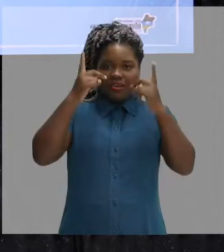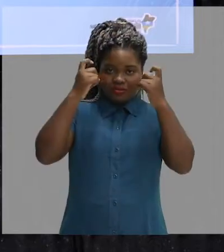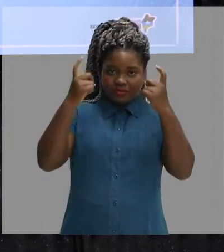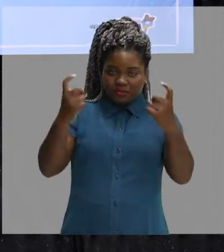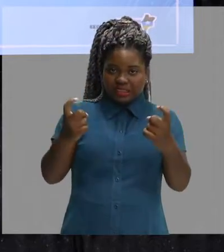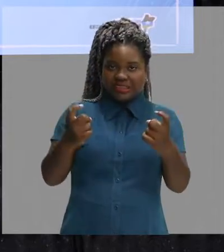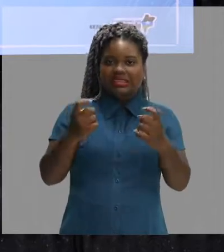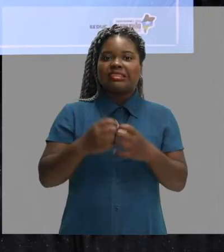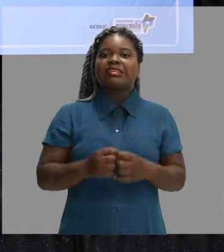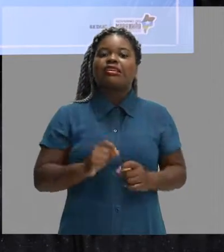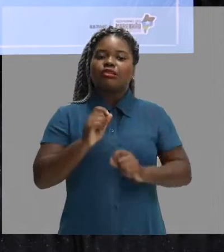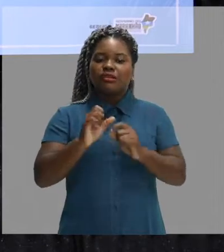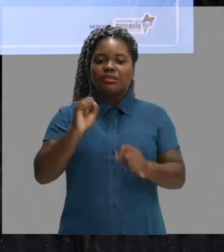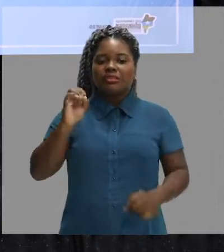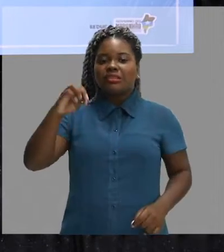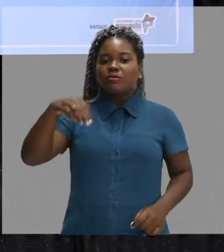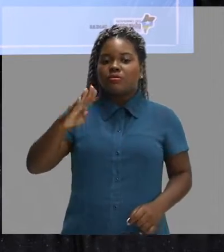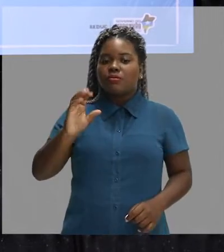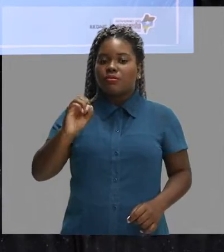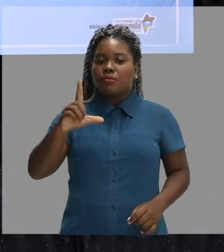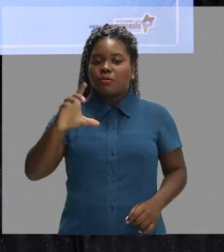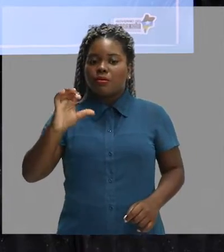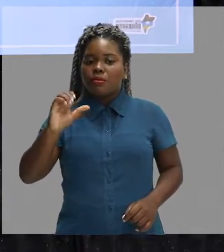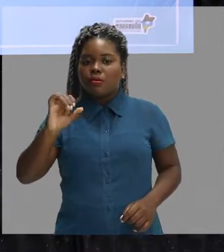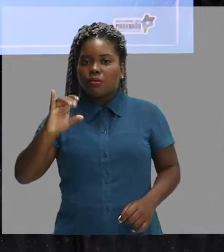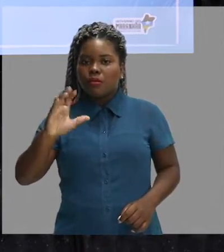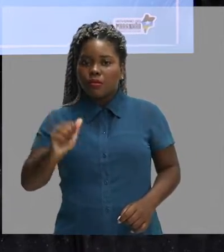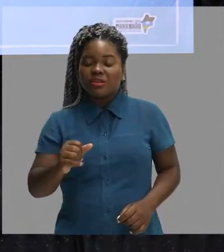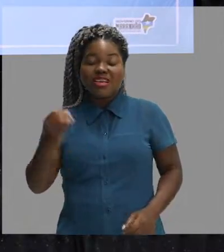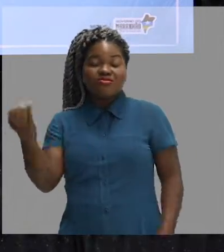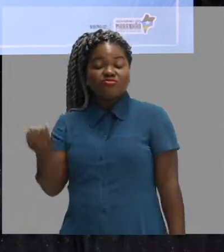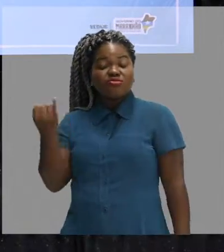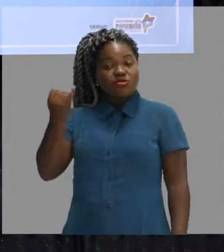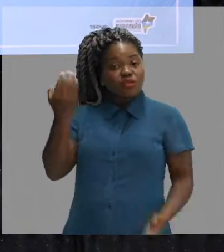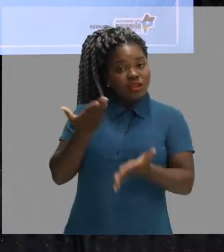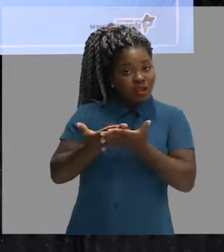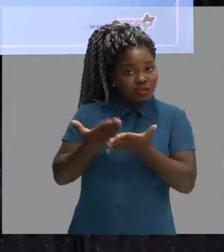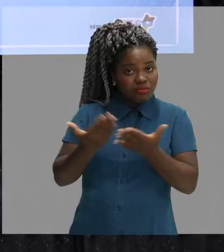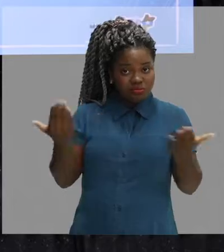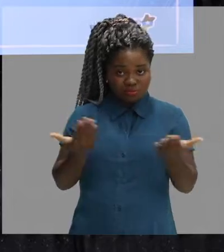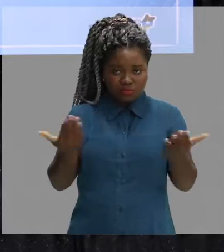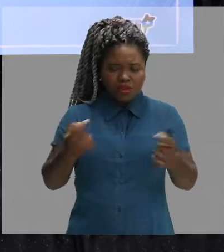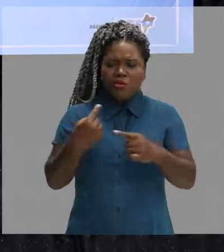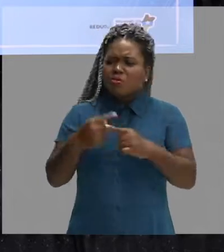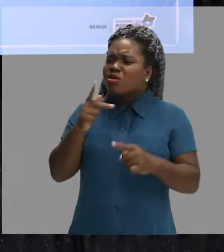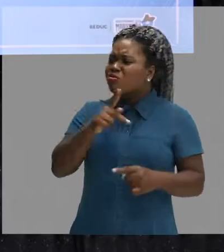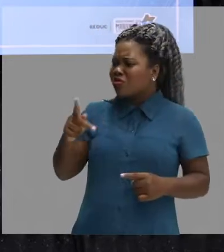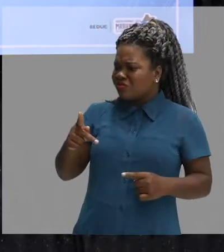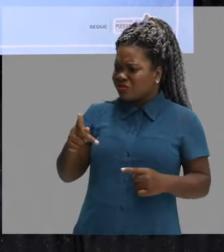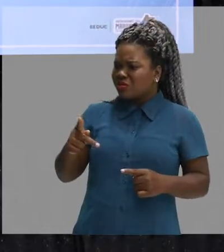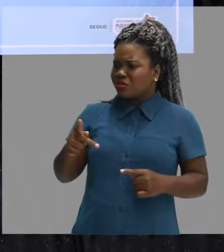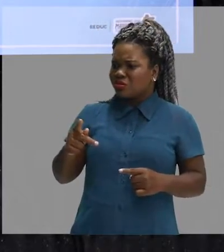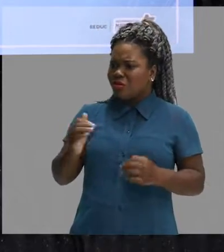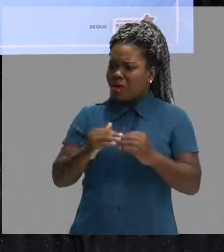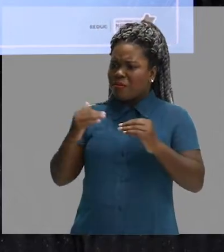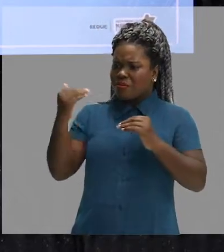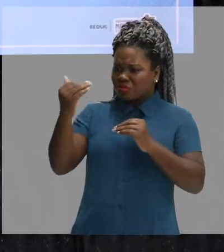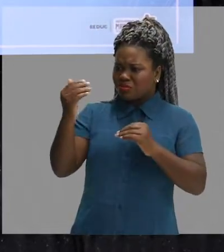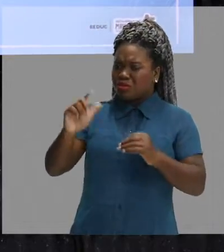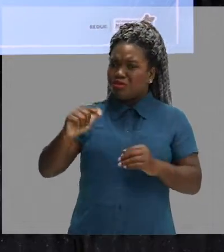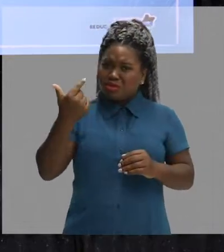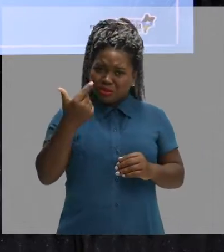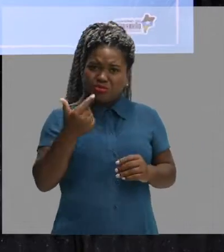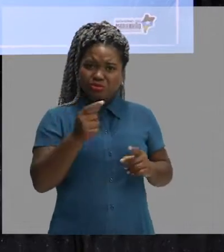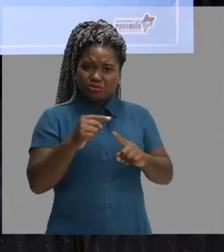hoje. Por que, professor, é mais importante que as outras? Não que seja mais importante que as outras, desculpa, mas